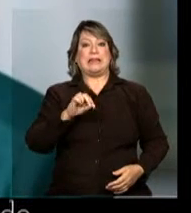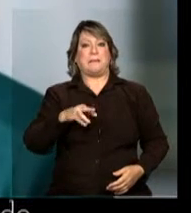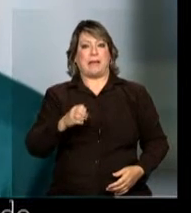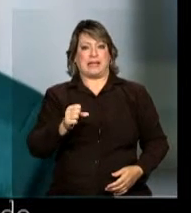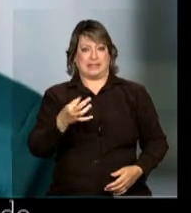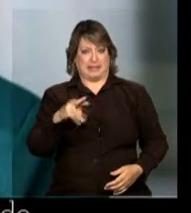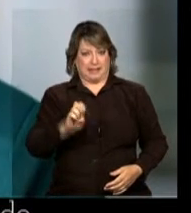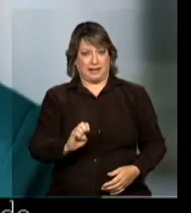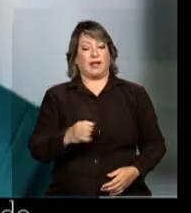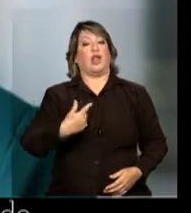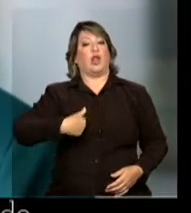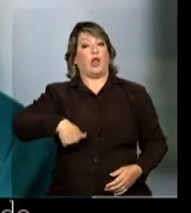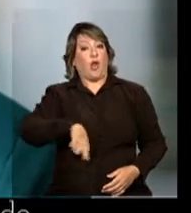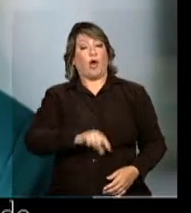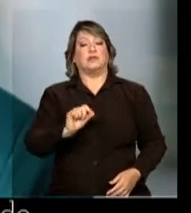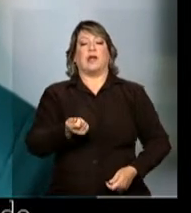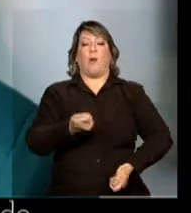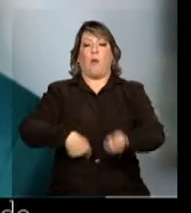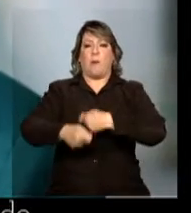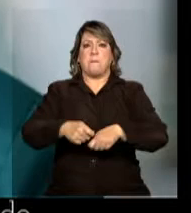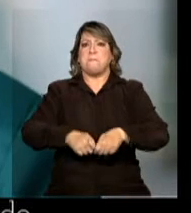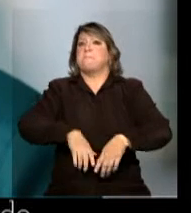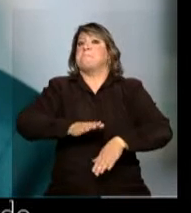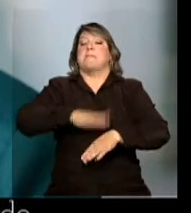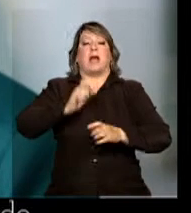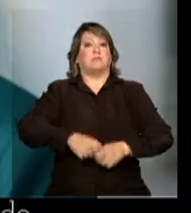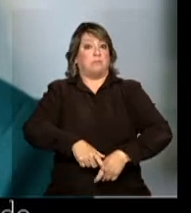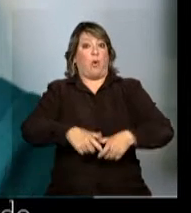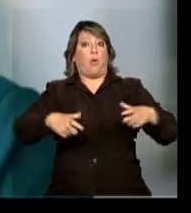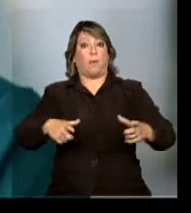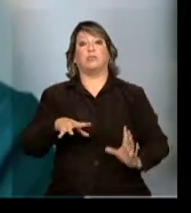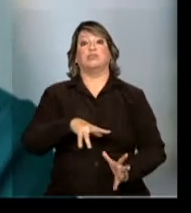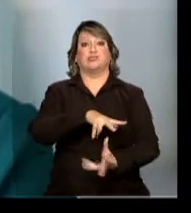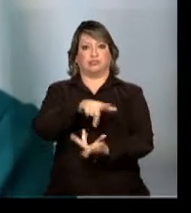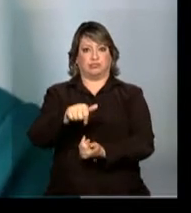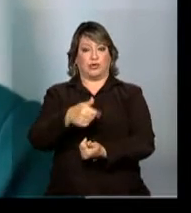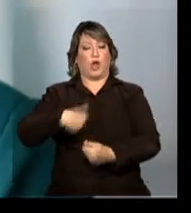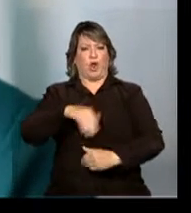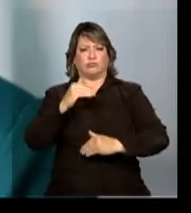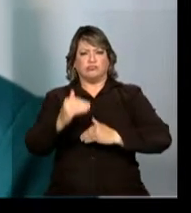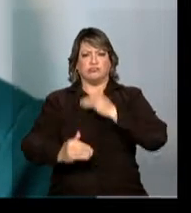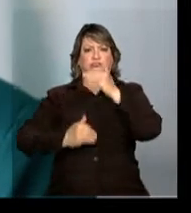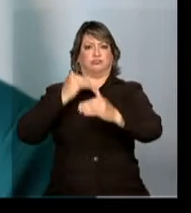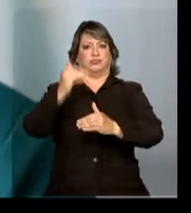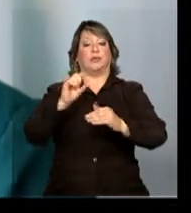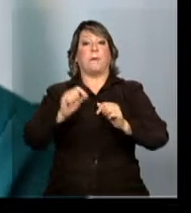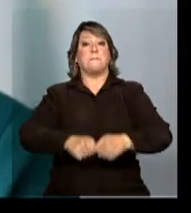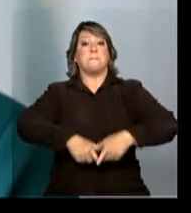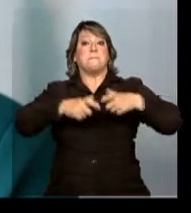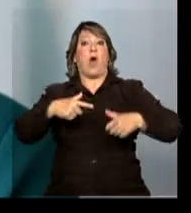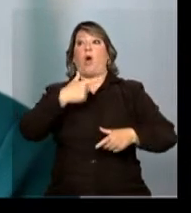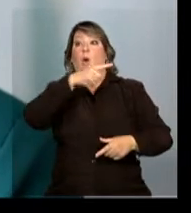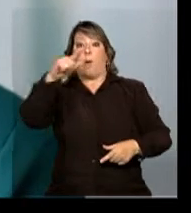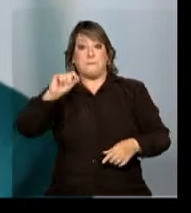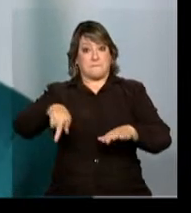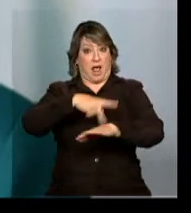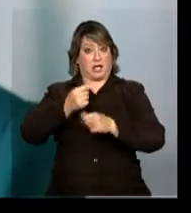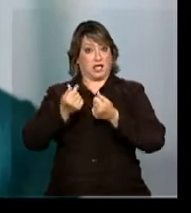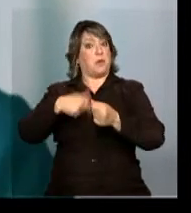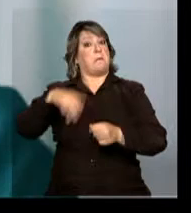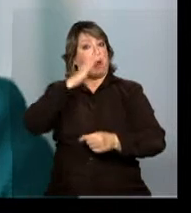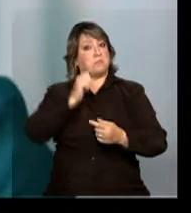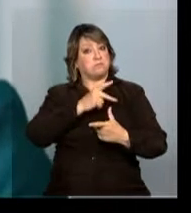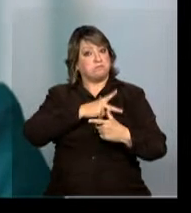fomos uma das economias que mais cresceu no mundo superamos os maiores países ricos entre